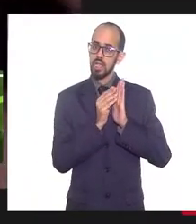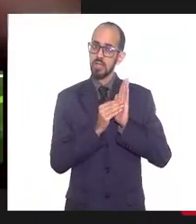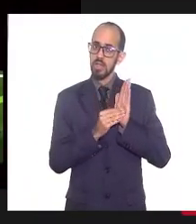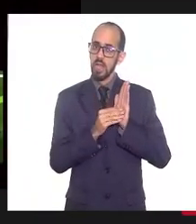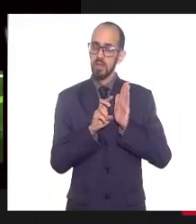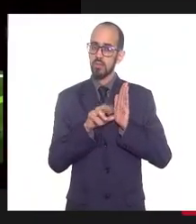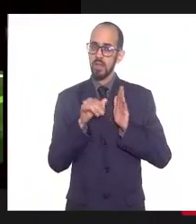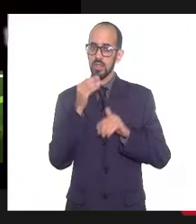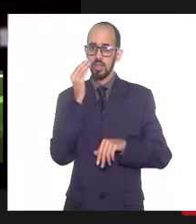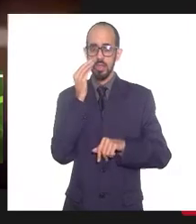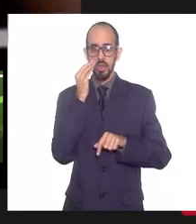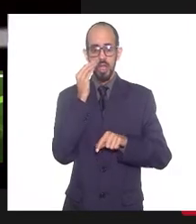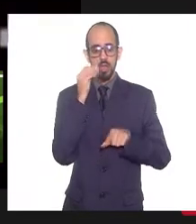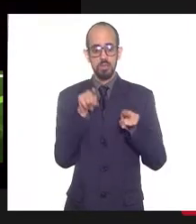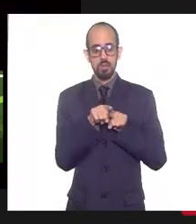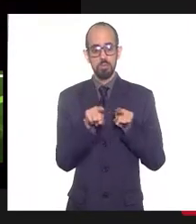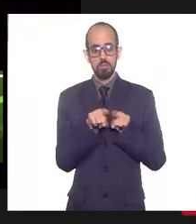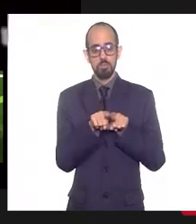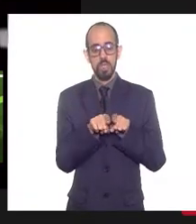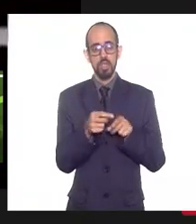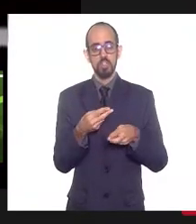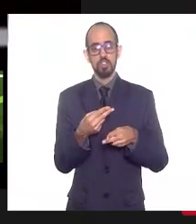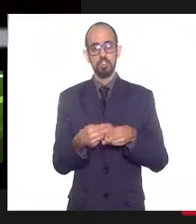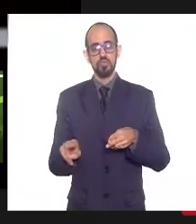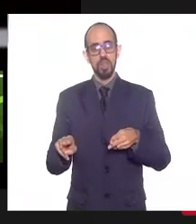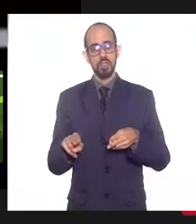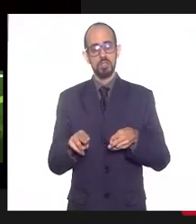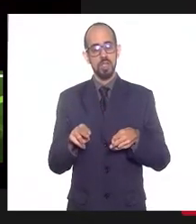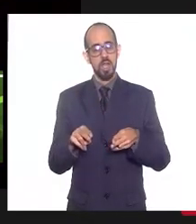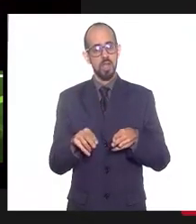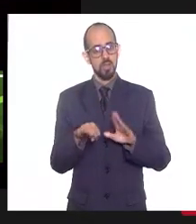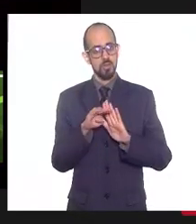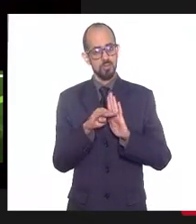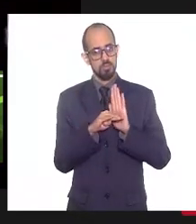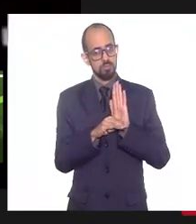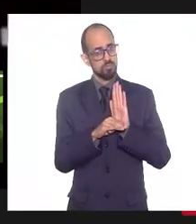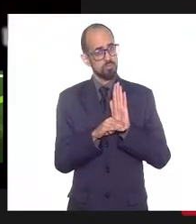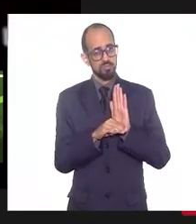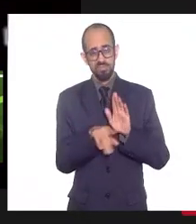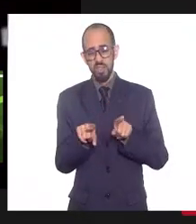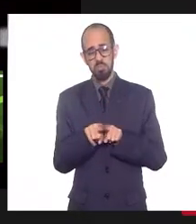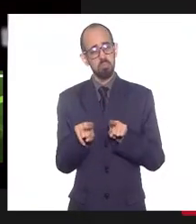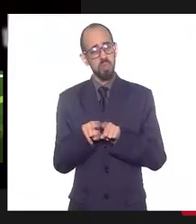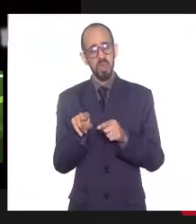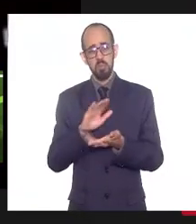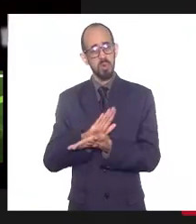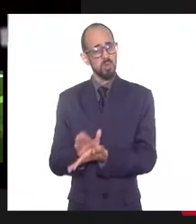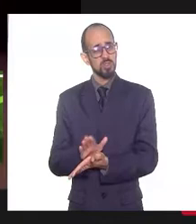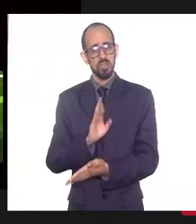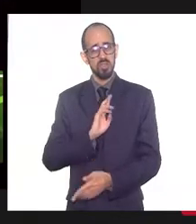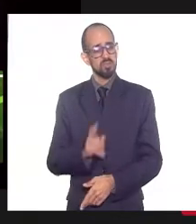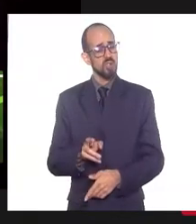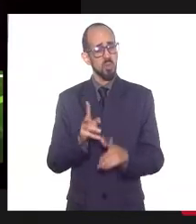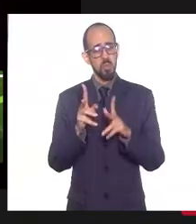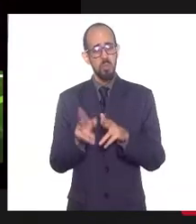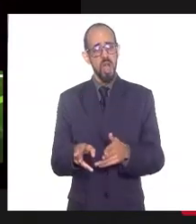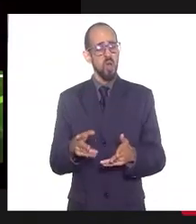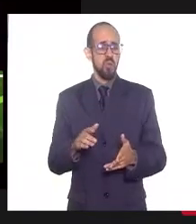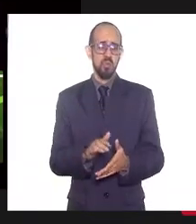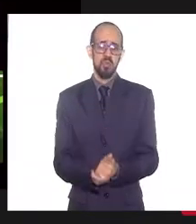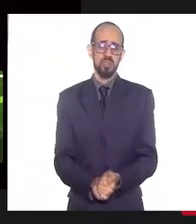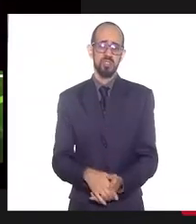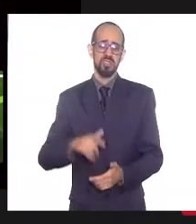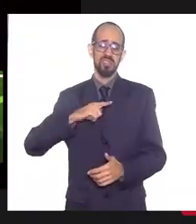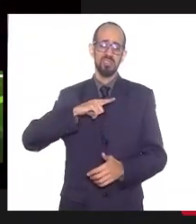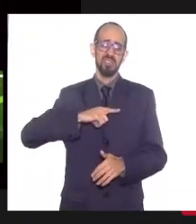sempre minorar o procedimento. E na intolerância religiosa é a mesma coisa. Nós temos centenas